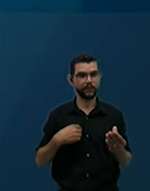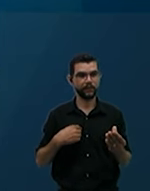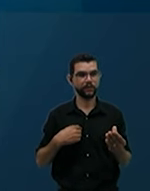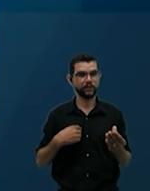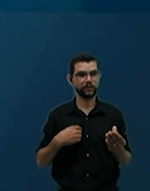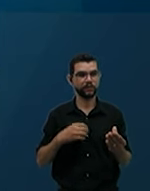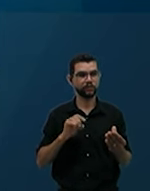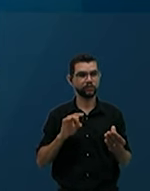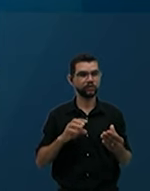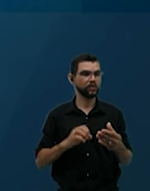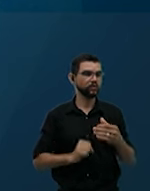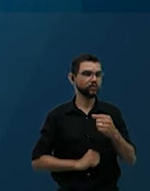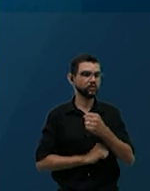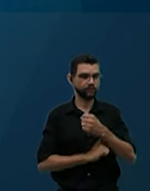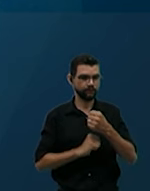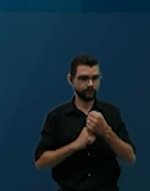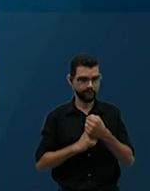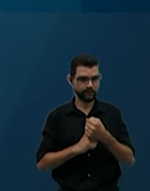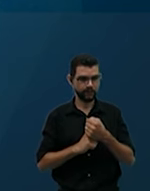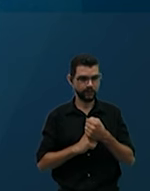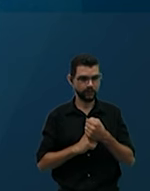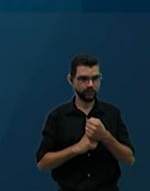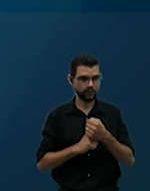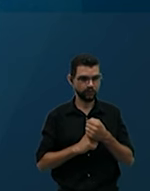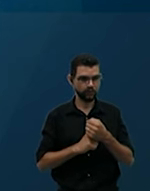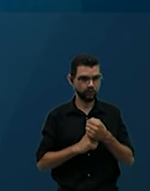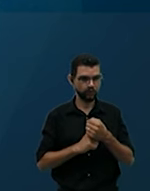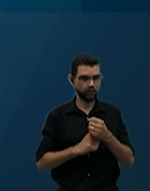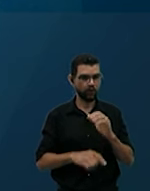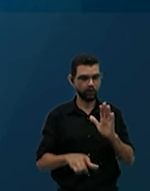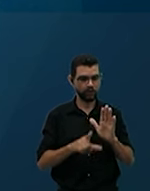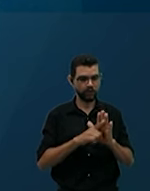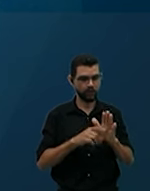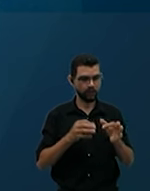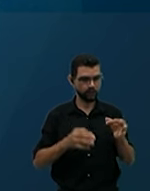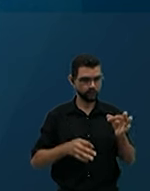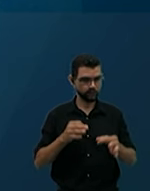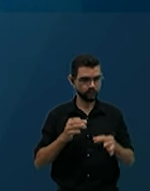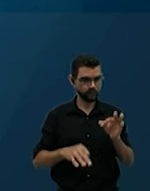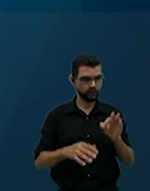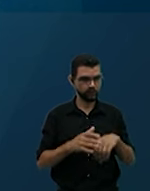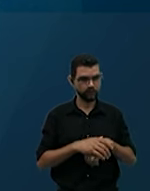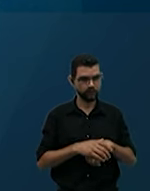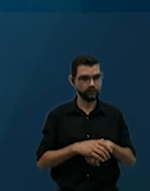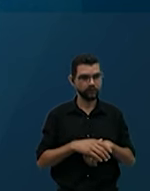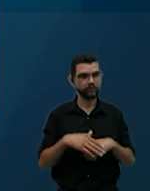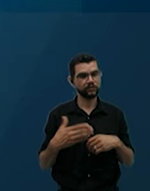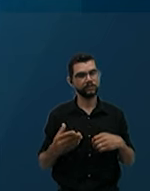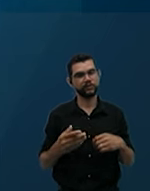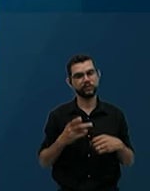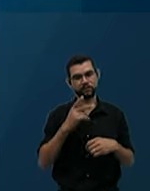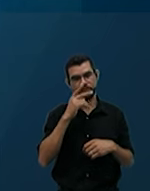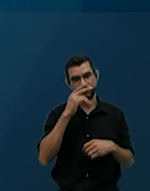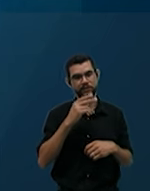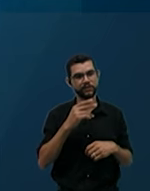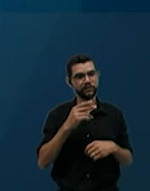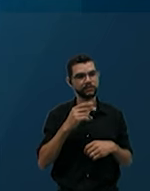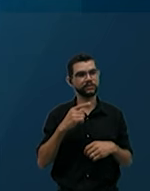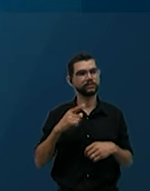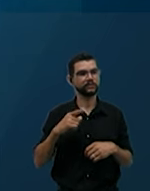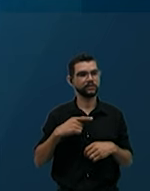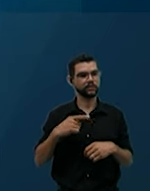que vou responder ao clamor daquele que, ao meu sentir, tem mais direito, que é quem